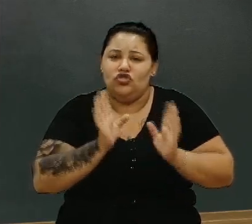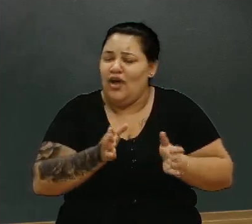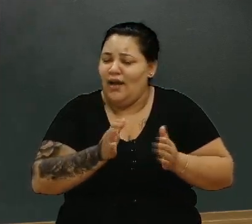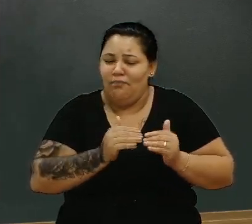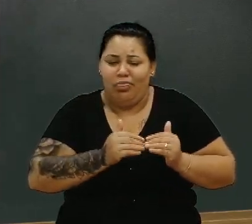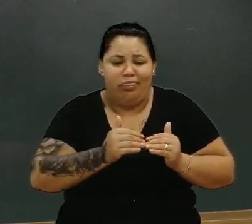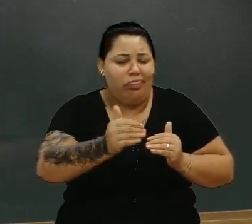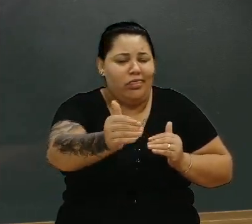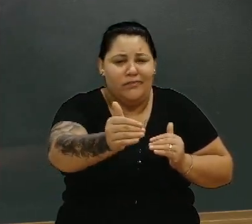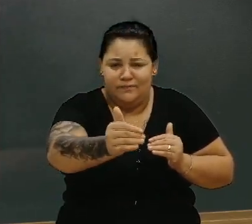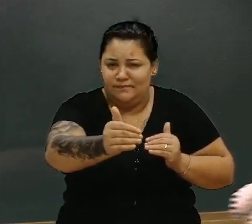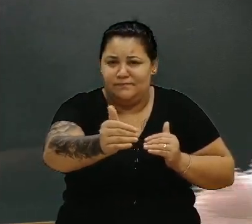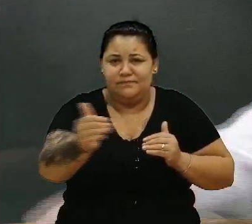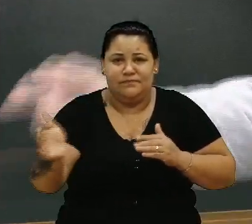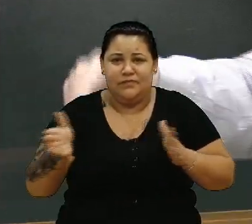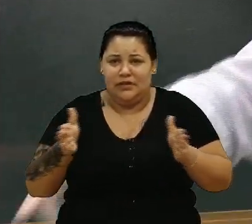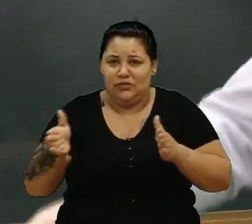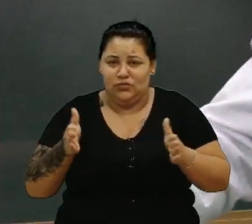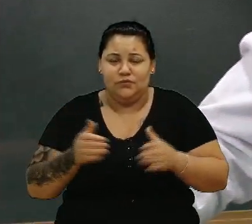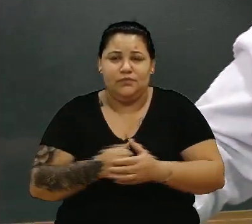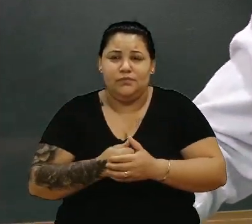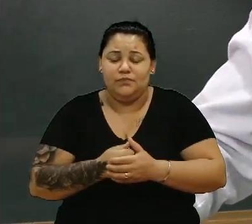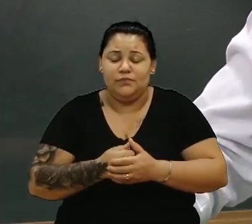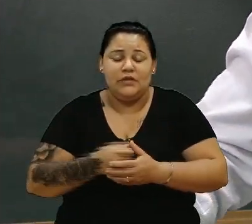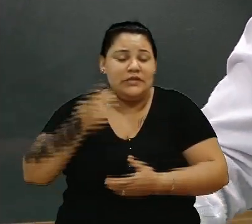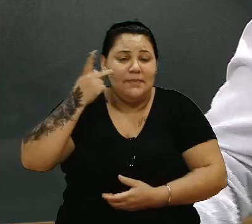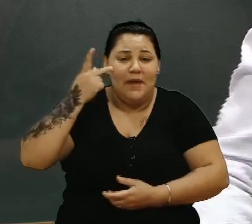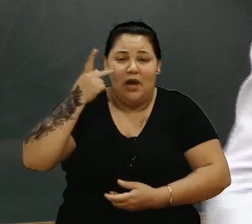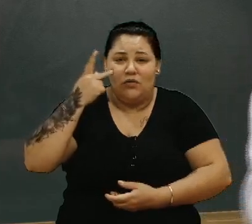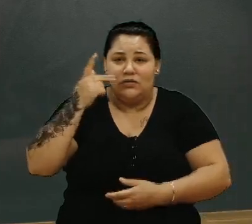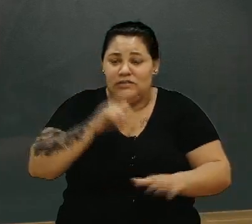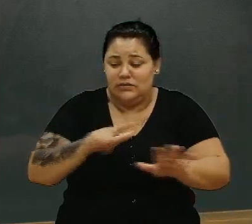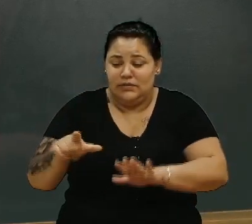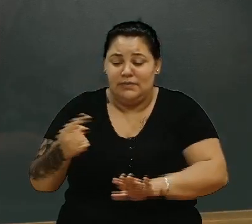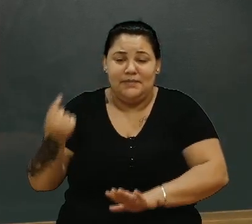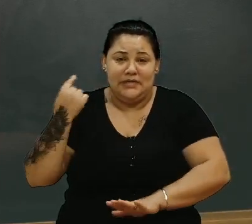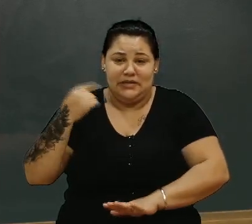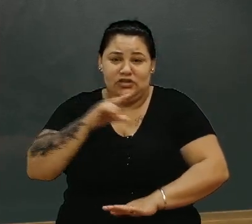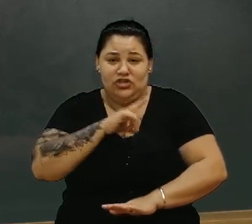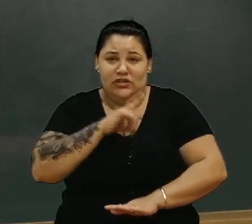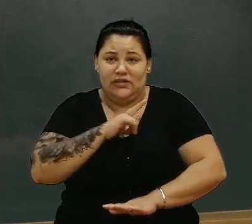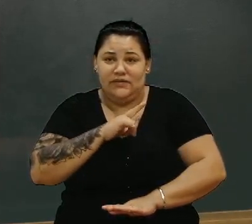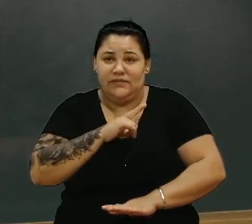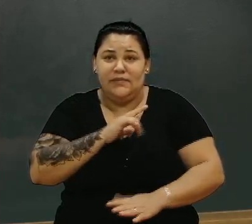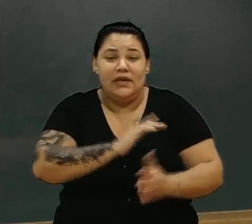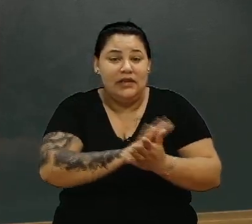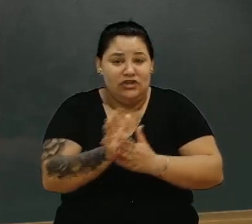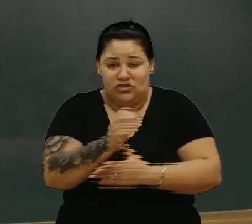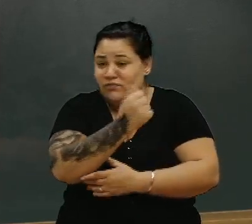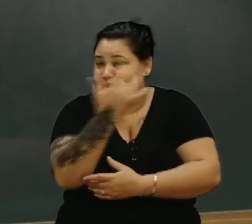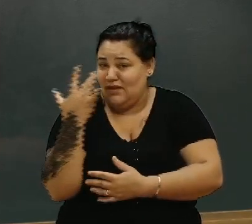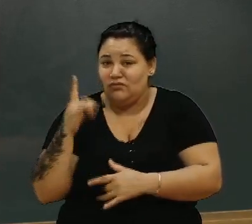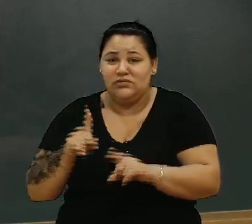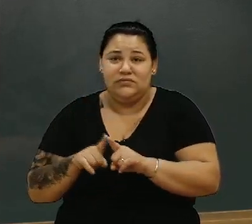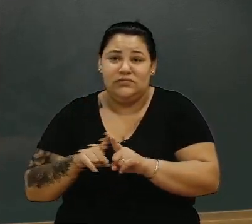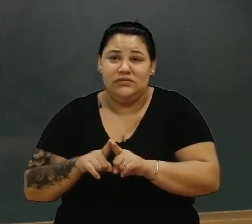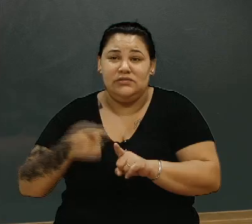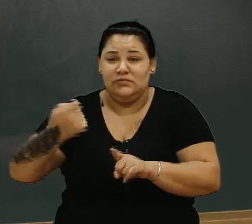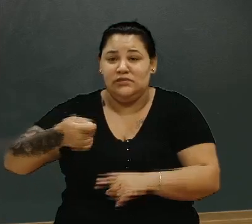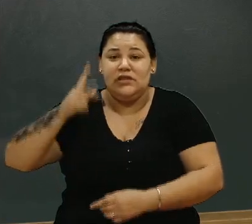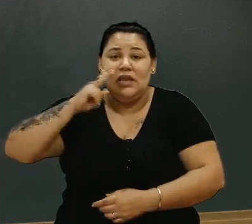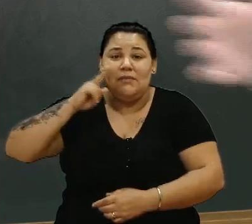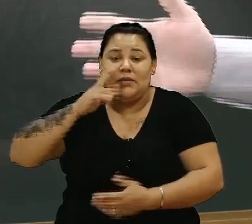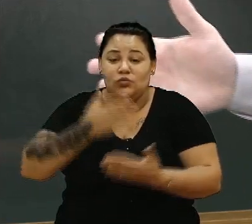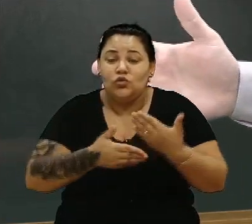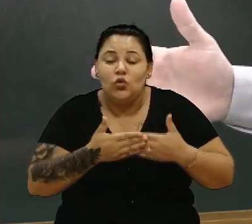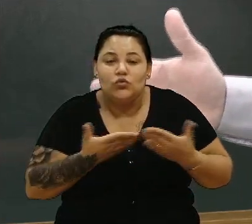enfrentar durante períodos significativos. Em São Paulo, na semana passada, nós tivemos uma tragédia ambiental significativa e que tem que ser lembrada por todos